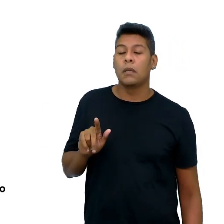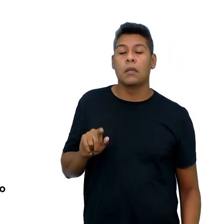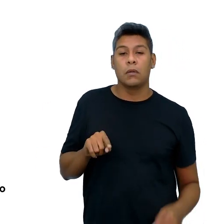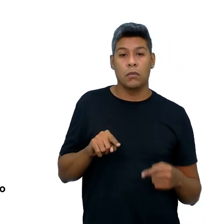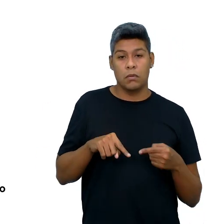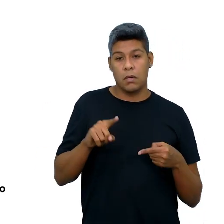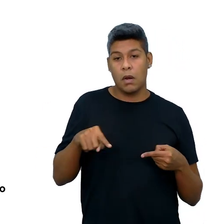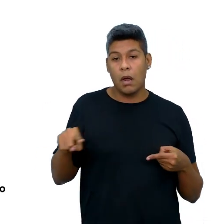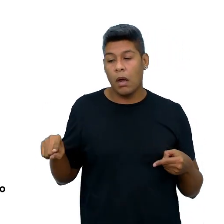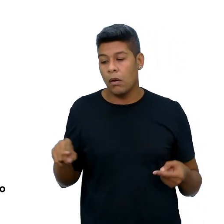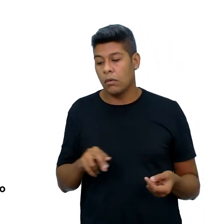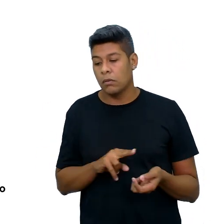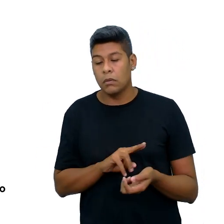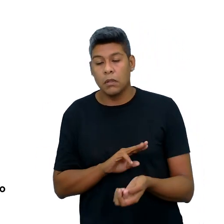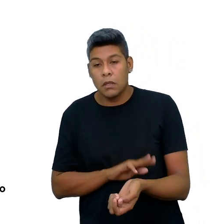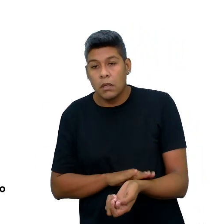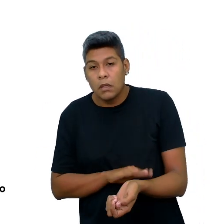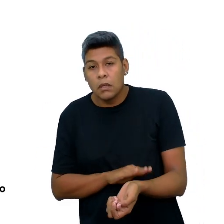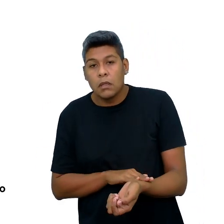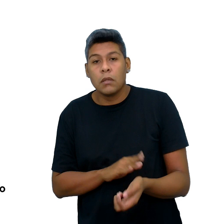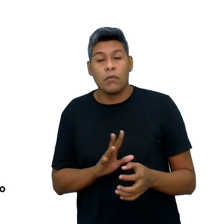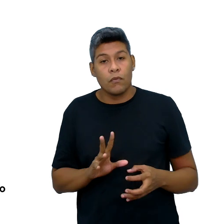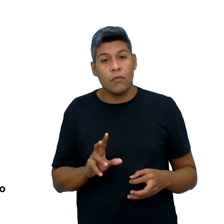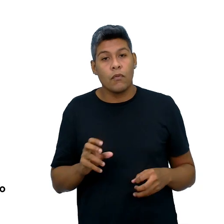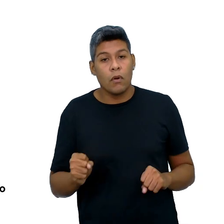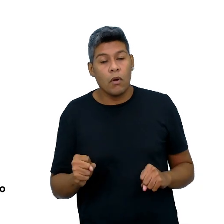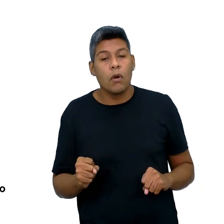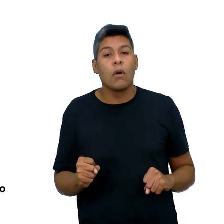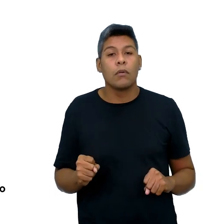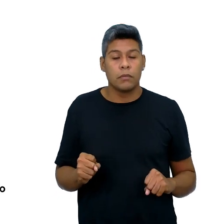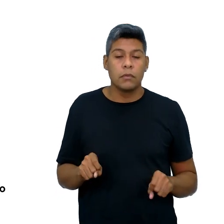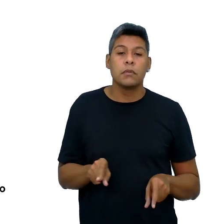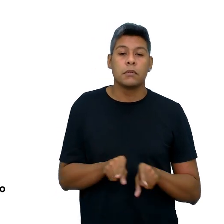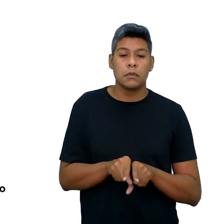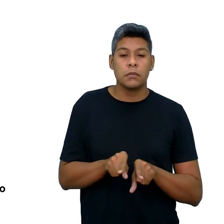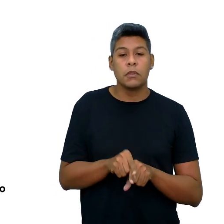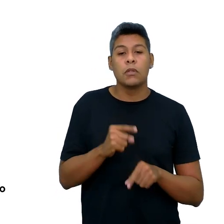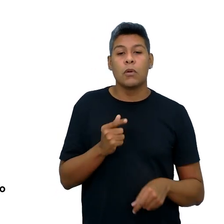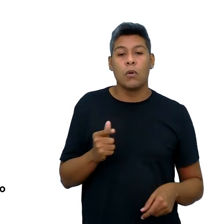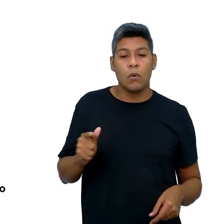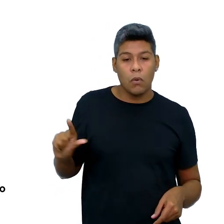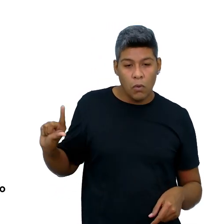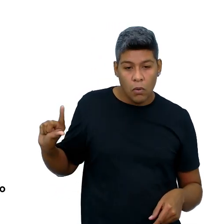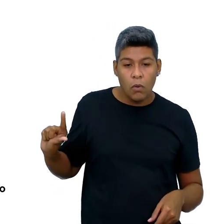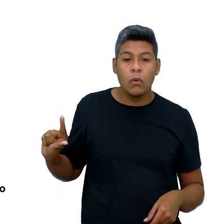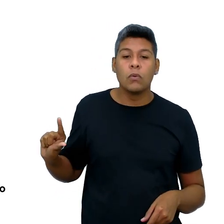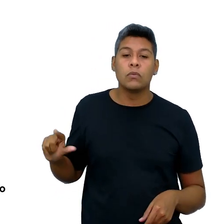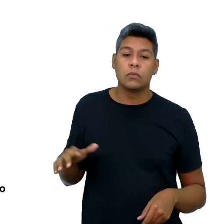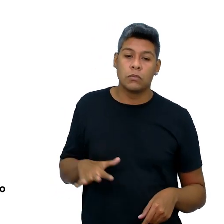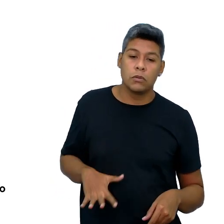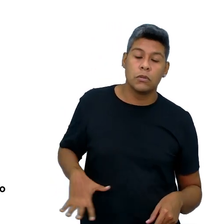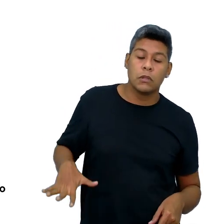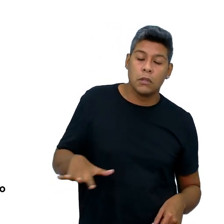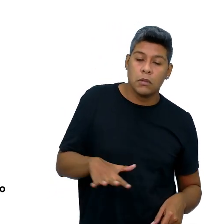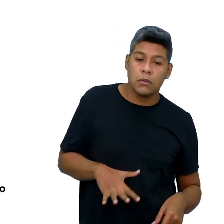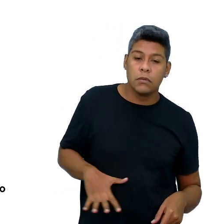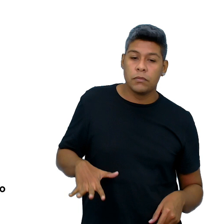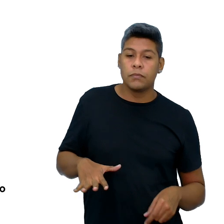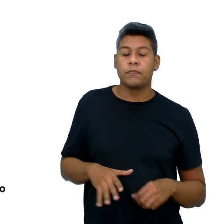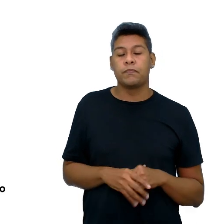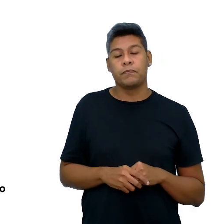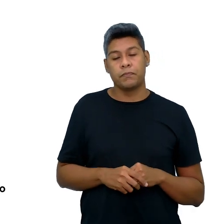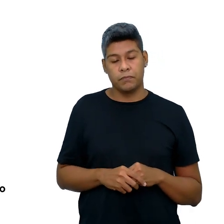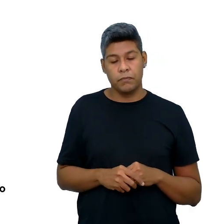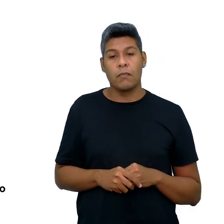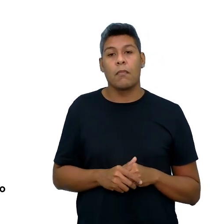de ritmos, de intensidades, de volumes e até mesmo de ocupação no espaço, né? Então, é fazer com